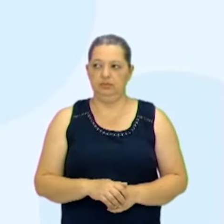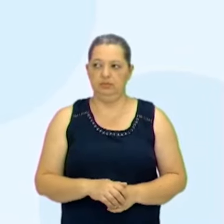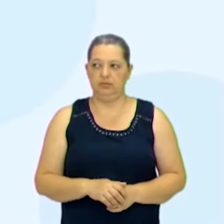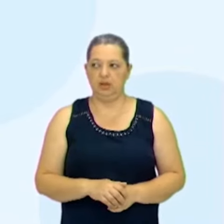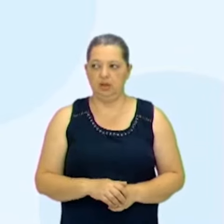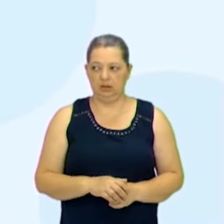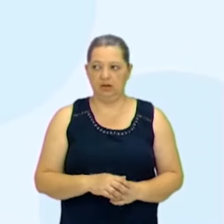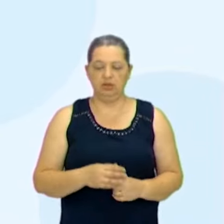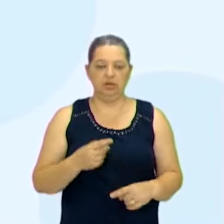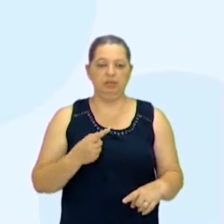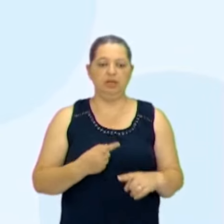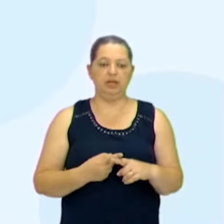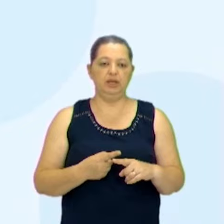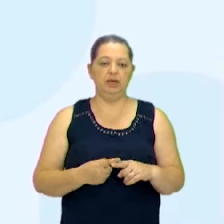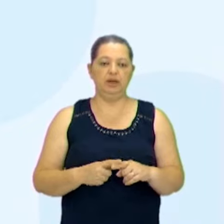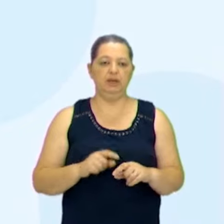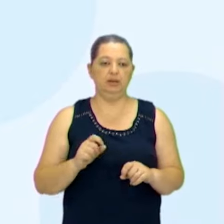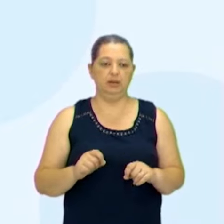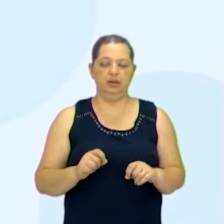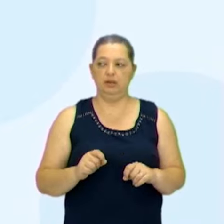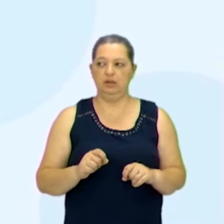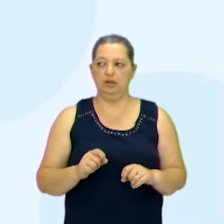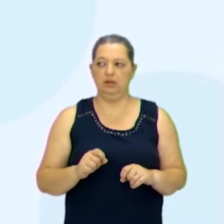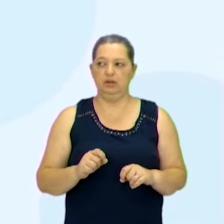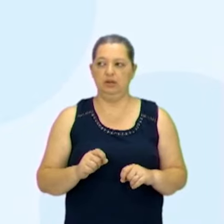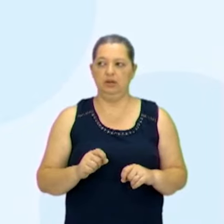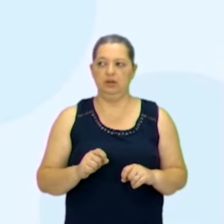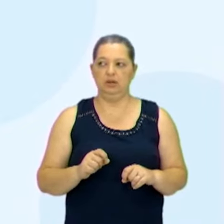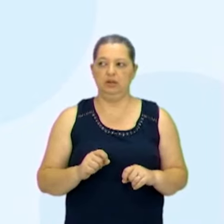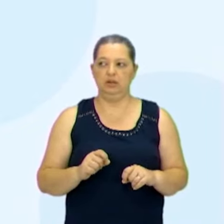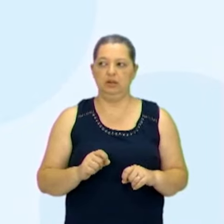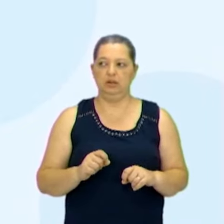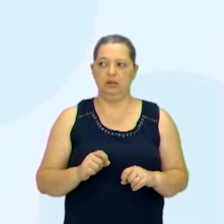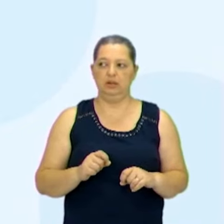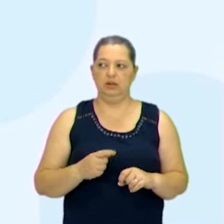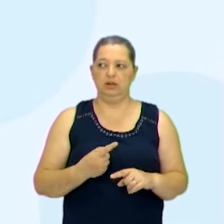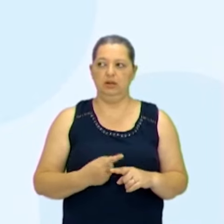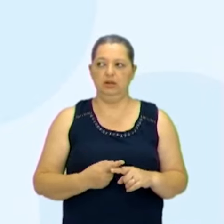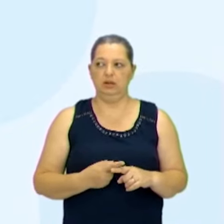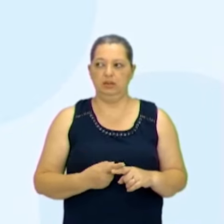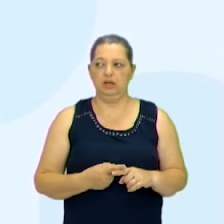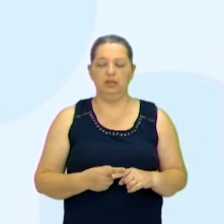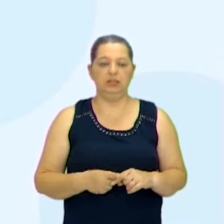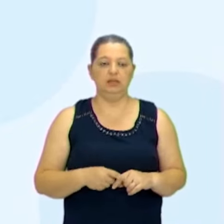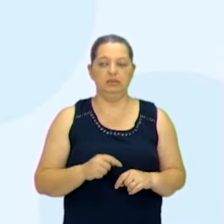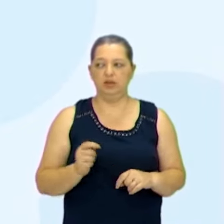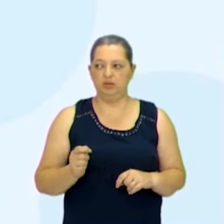da Bósnia, o Boko Haram também, na Nigéria. E aí tem também o seletivo, tem outras